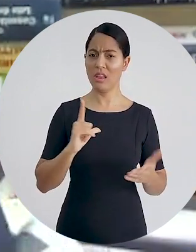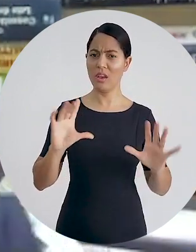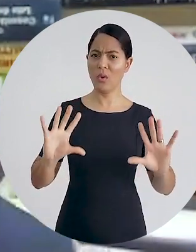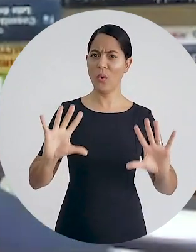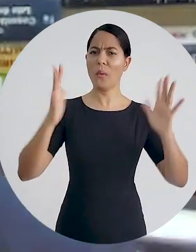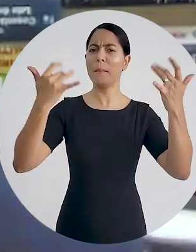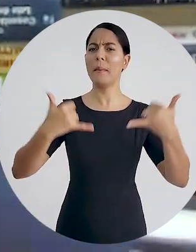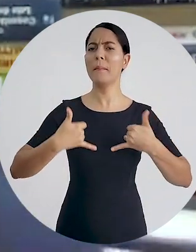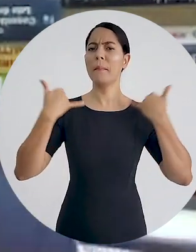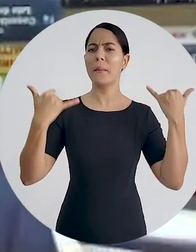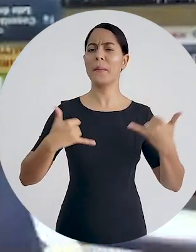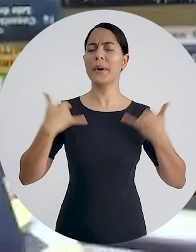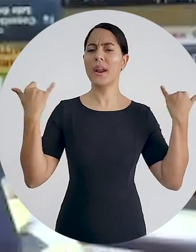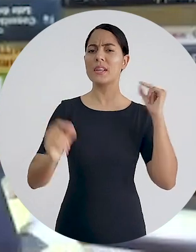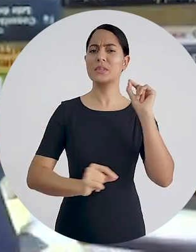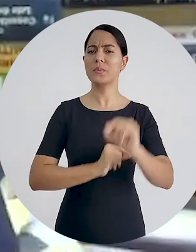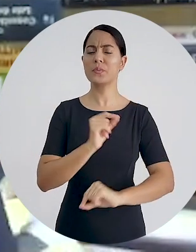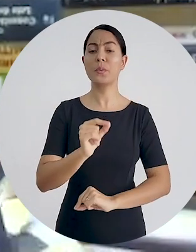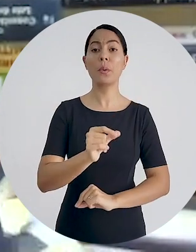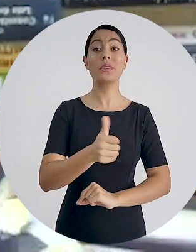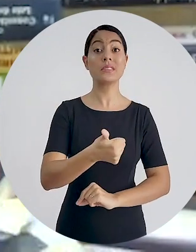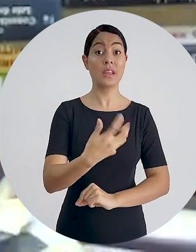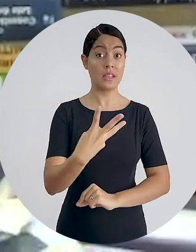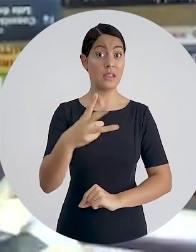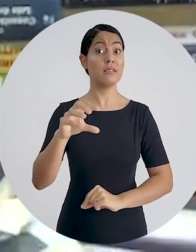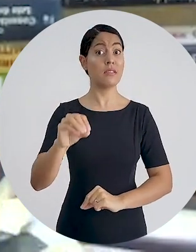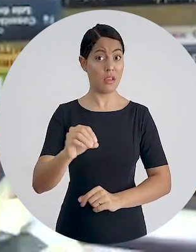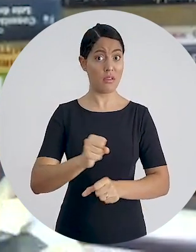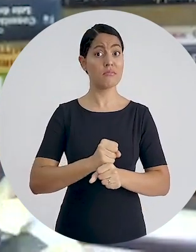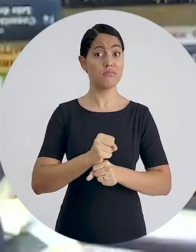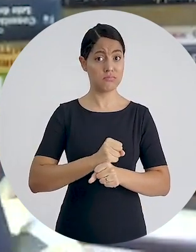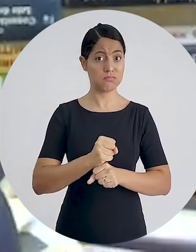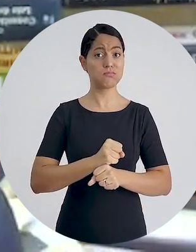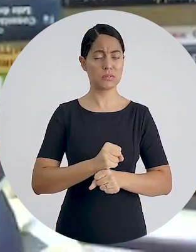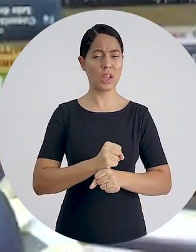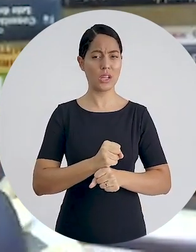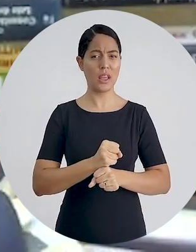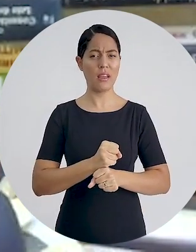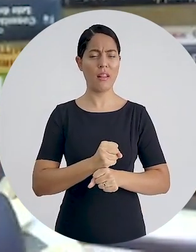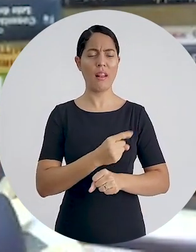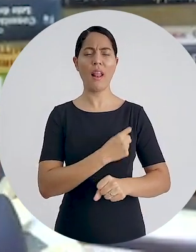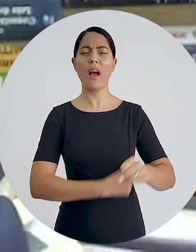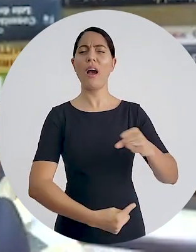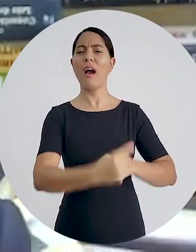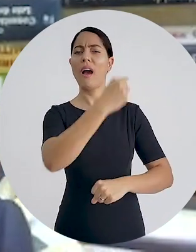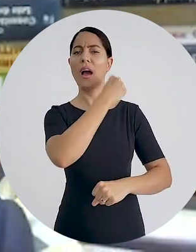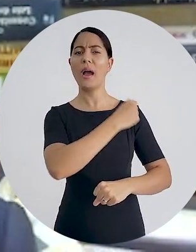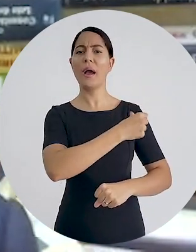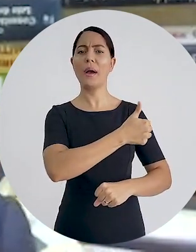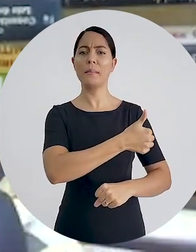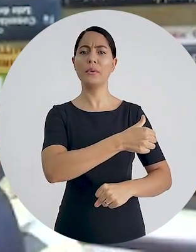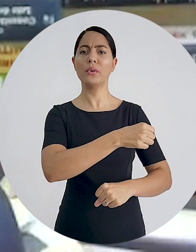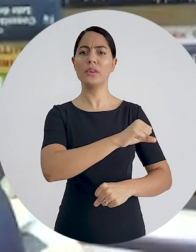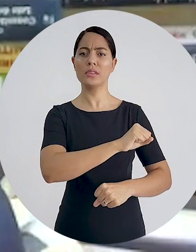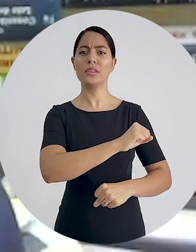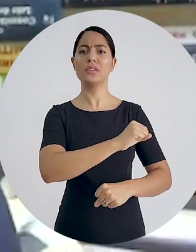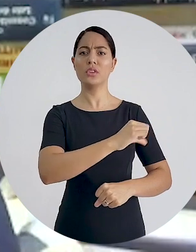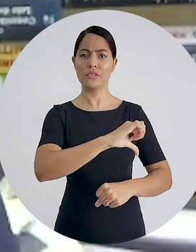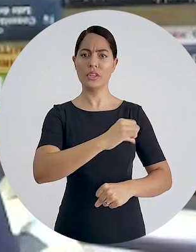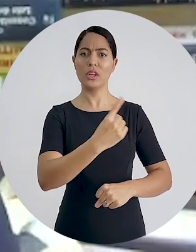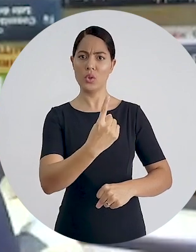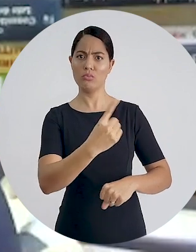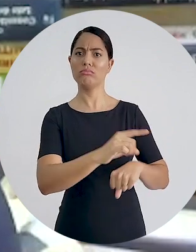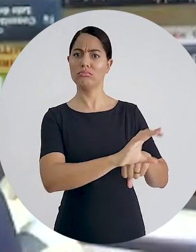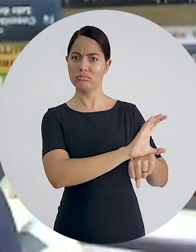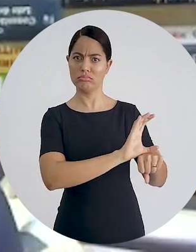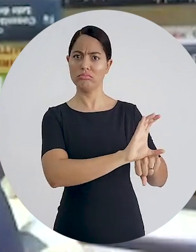que, ao comemorar 130 anos de promulgação da Constituição de 1891, nós